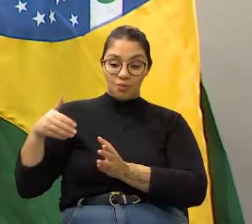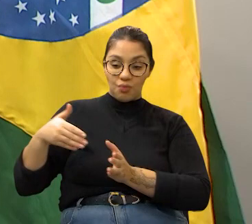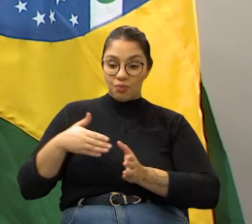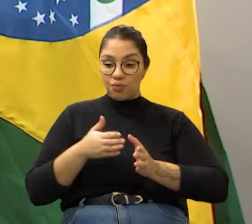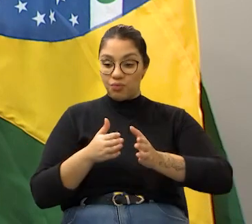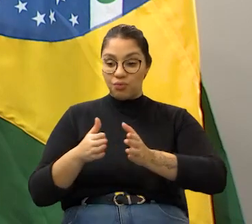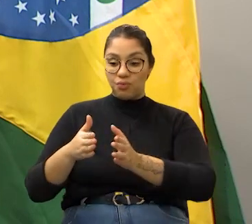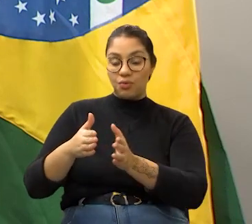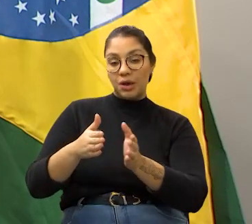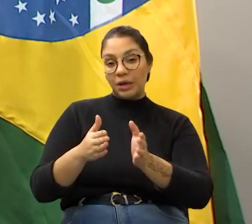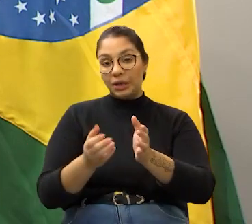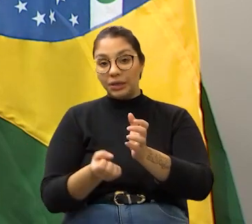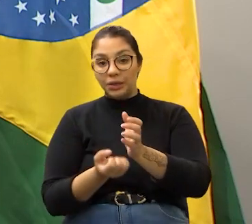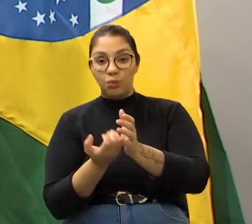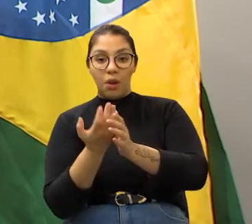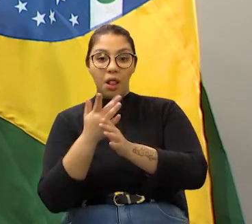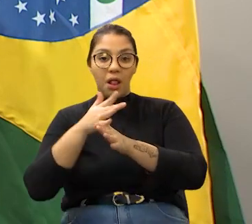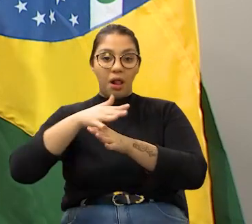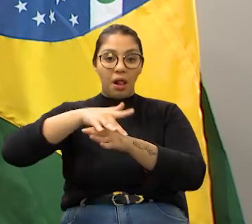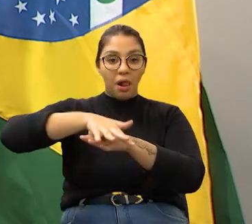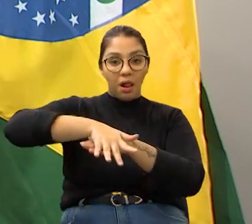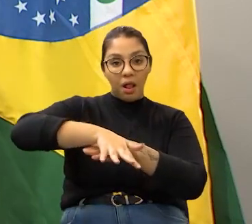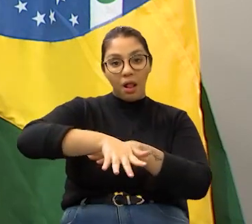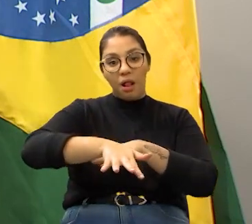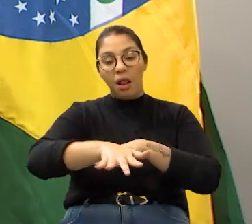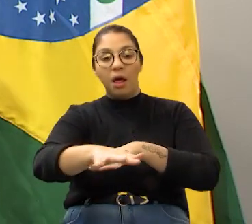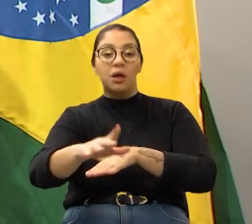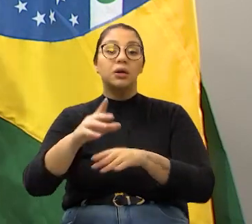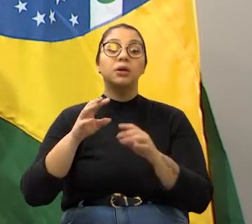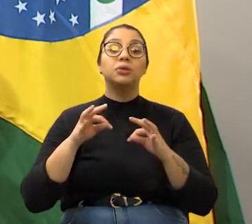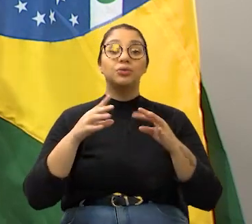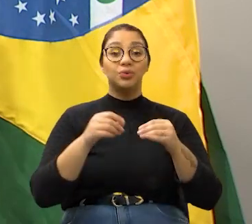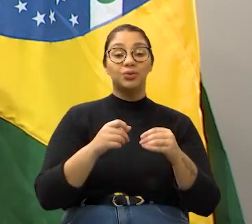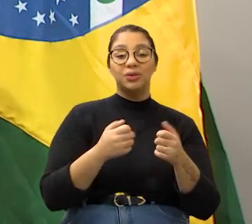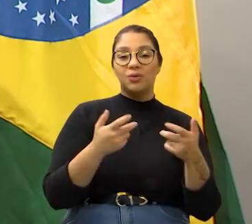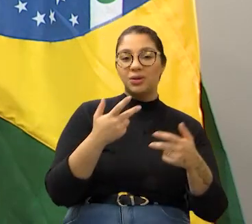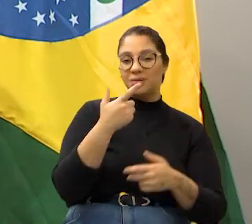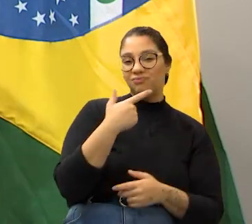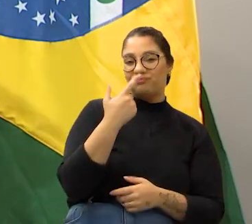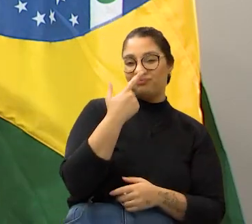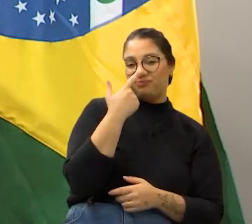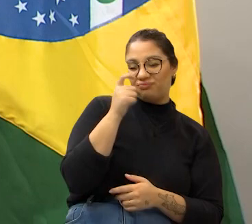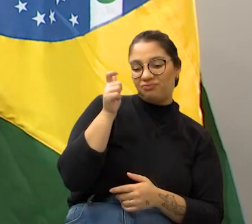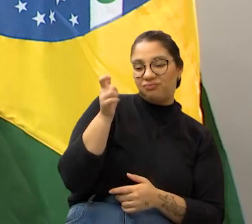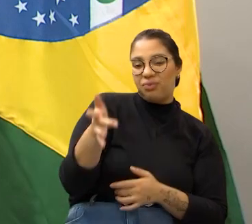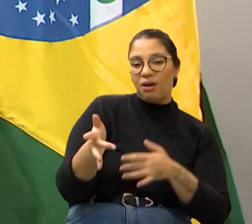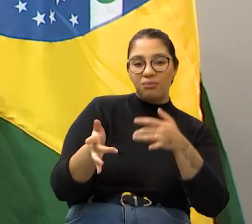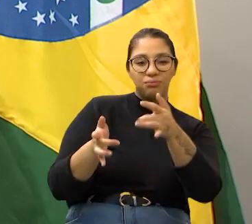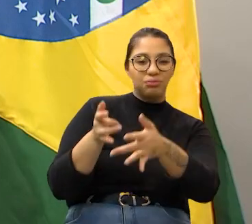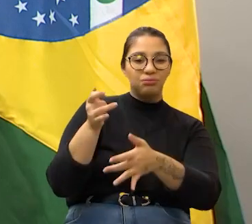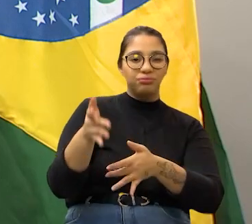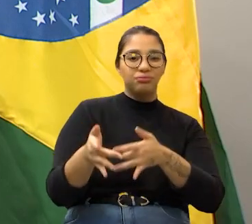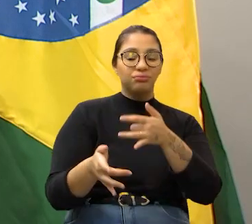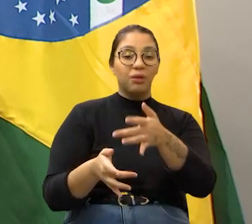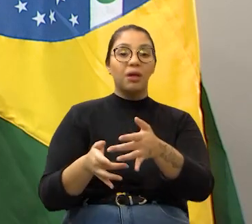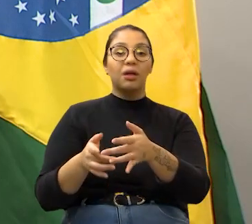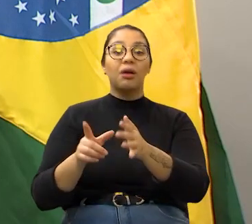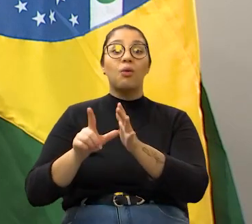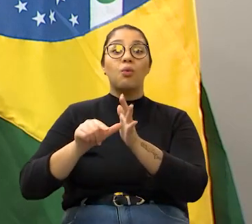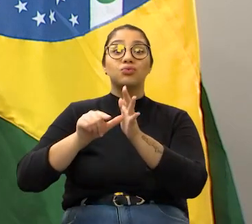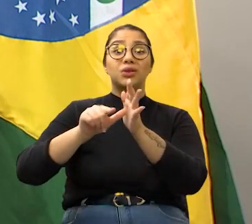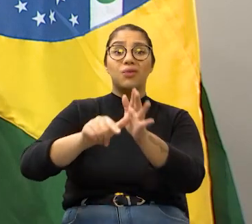Capivari praticamente nasce por aqui, tudo aquilo que a gente joga no rio, o que a gente faz, acaba tendo consequência para